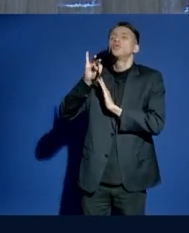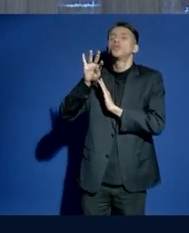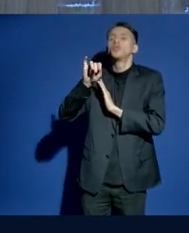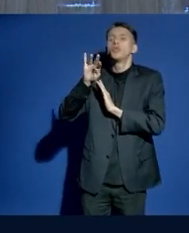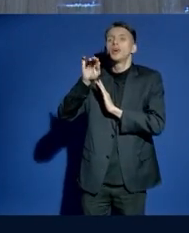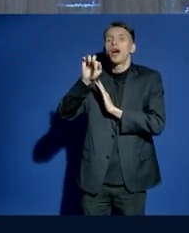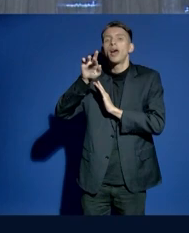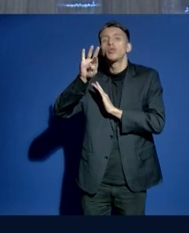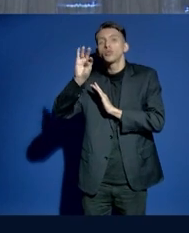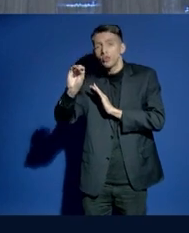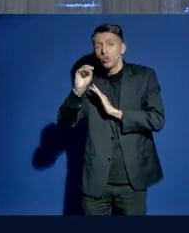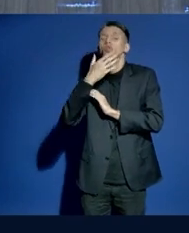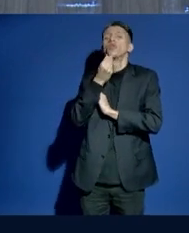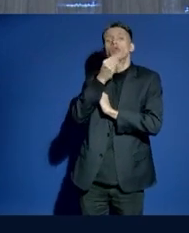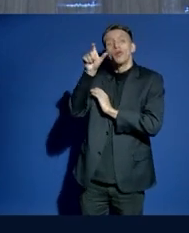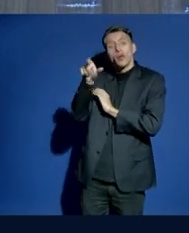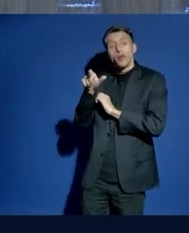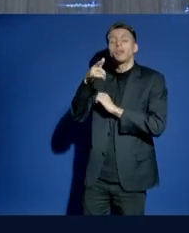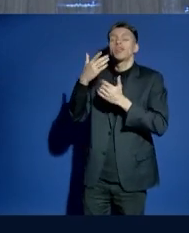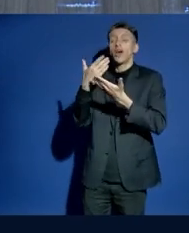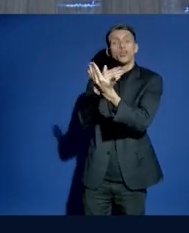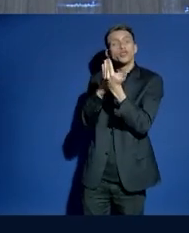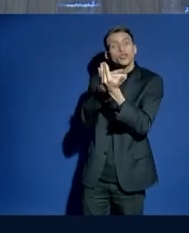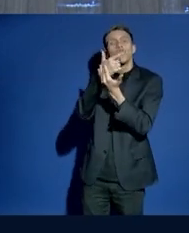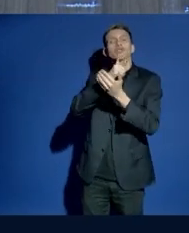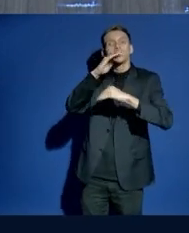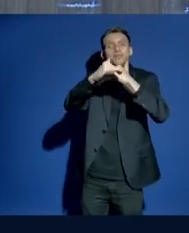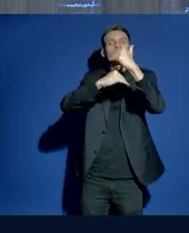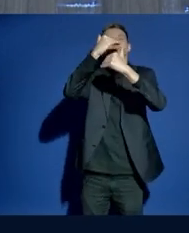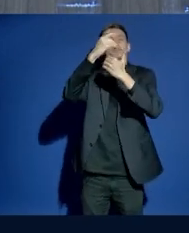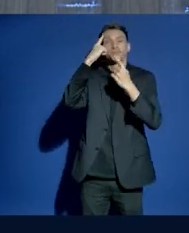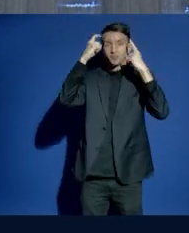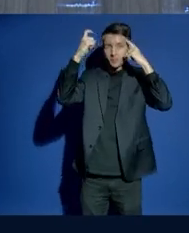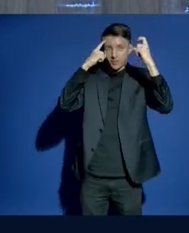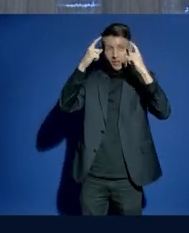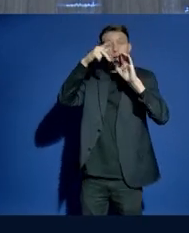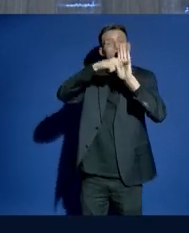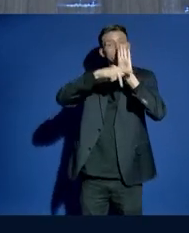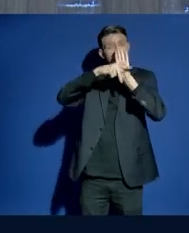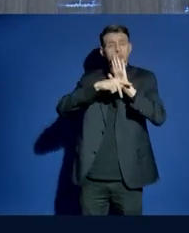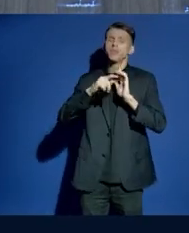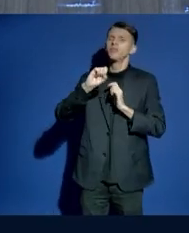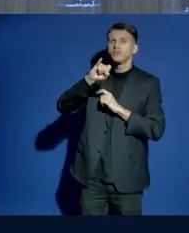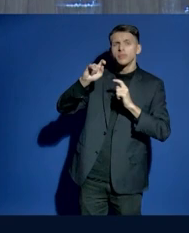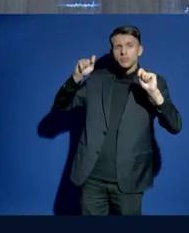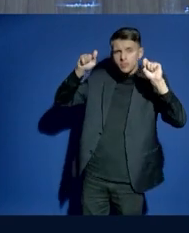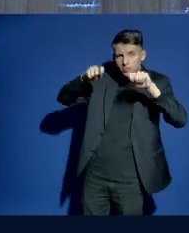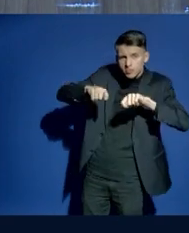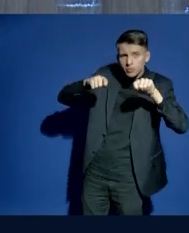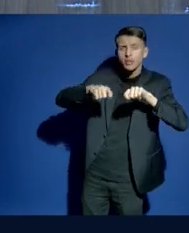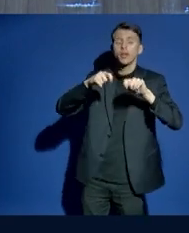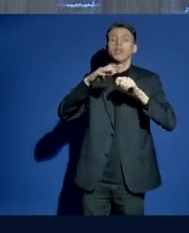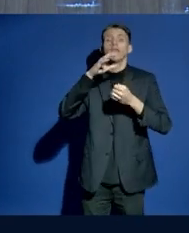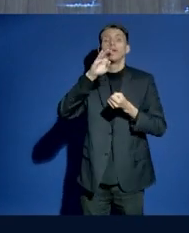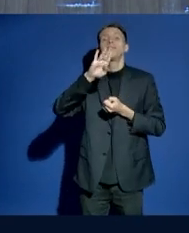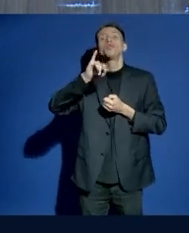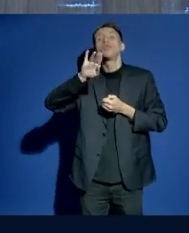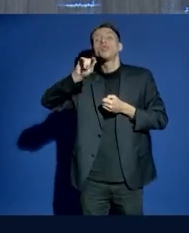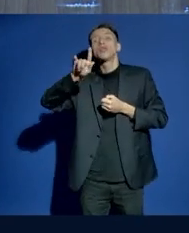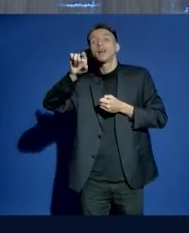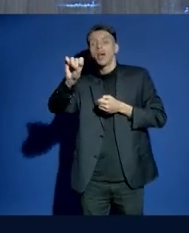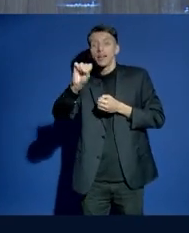que ajudou ao desenvolver o projeto conosco se era possível produzir biogás